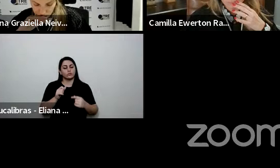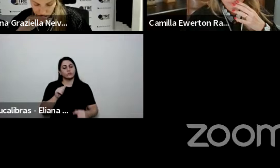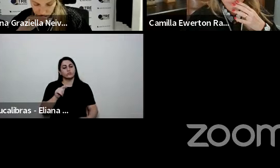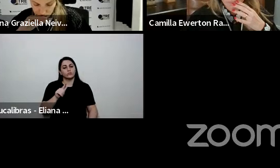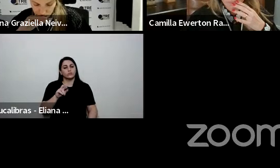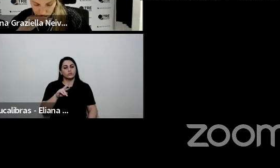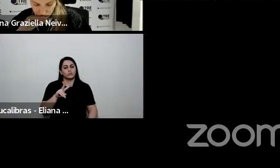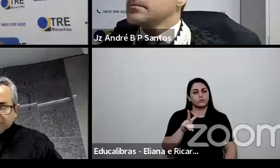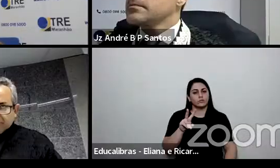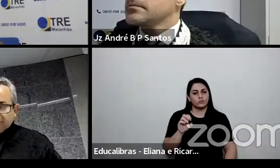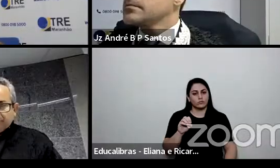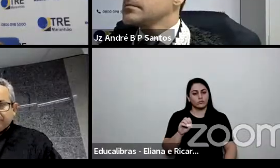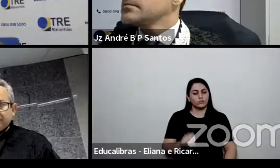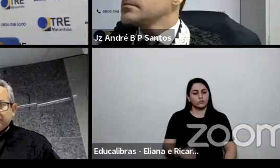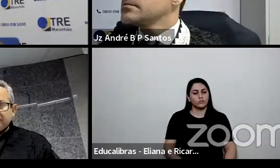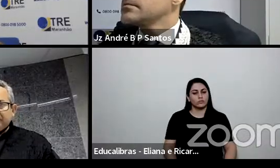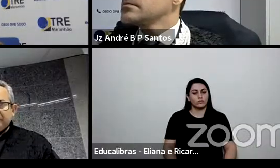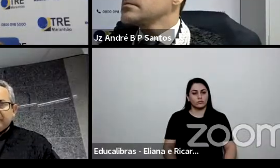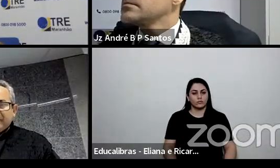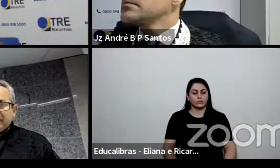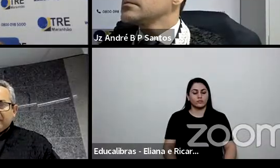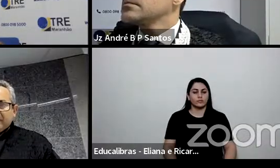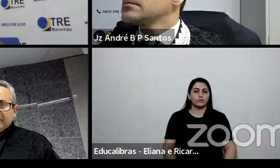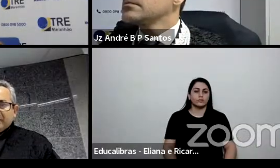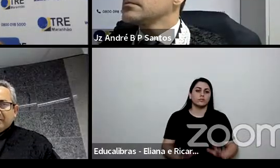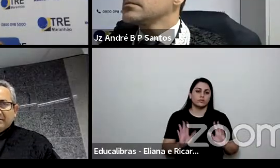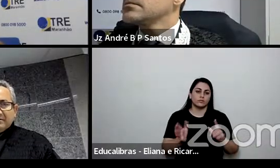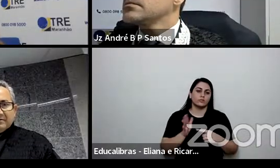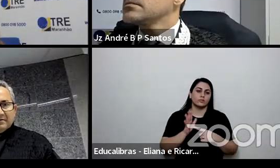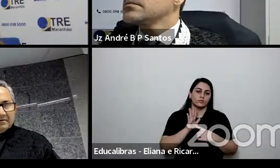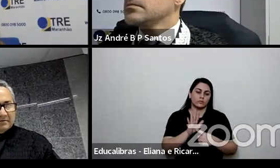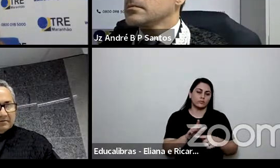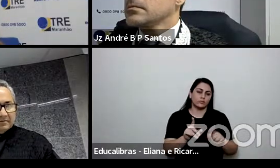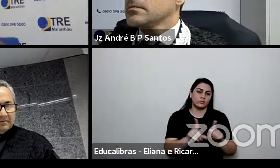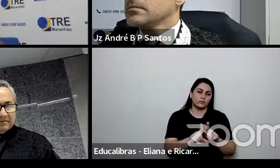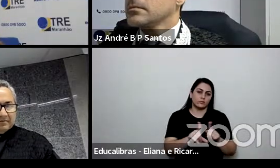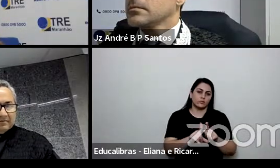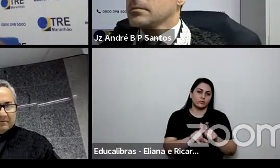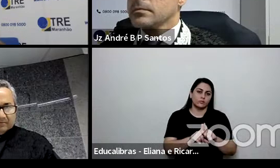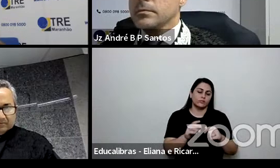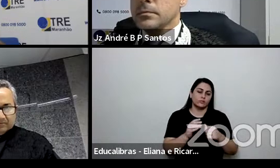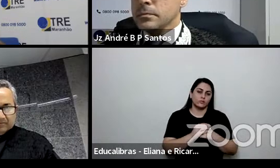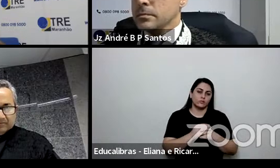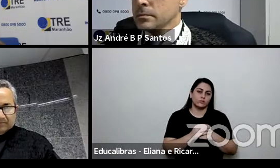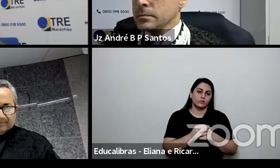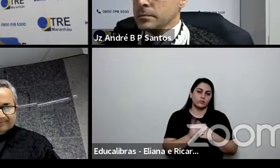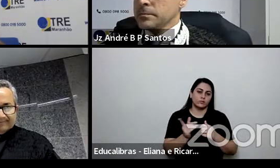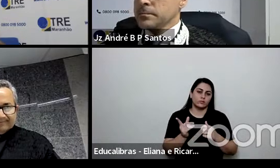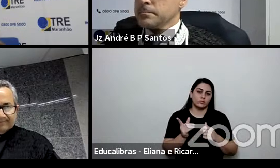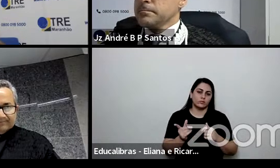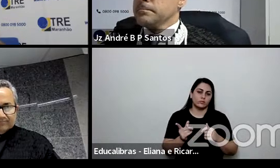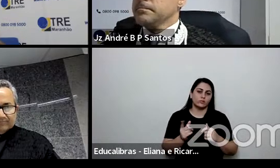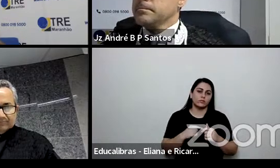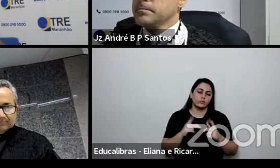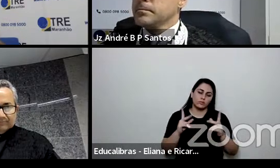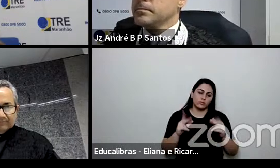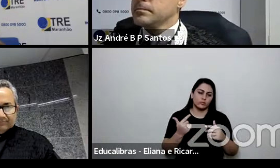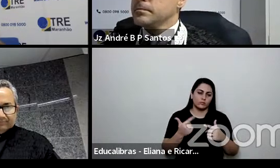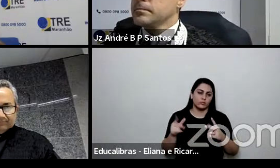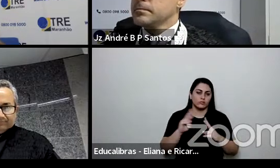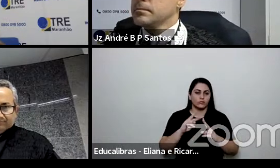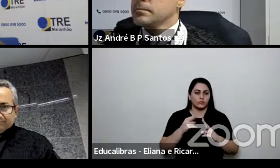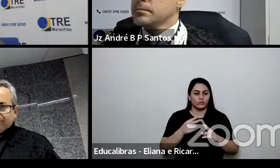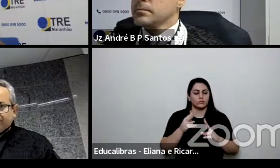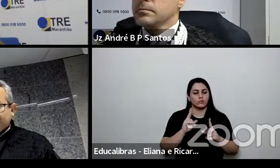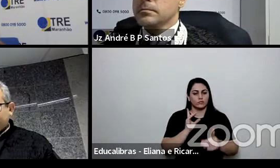por por esse construído e não diferente de outras hipóteses que nós já identificamos aqui nesse mês